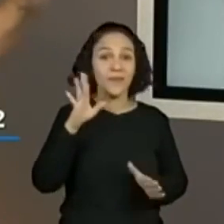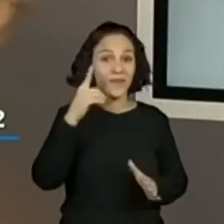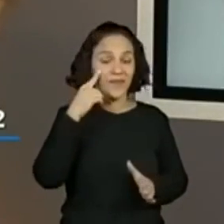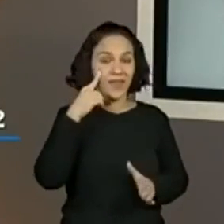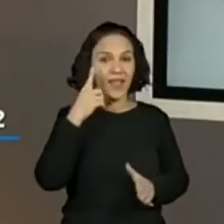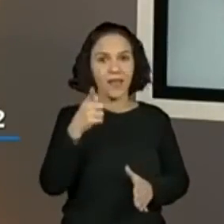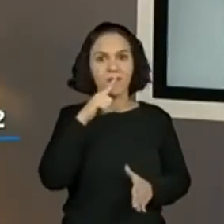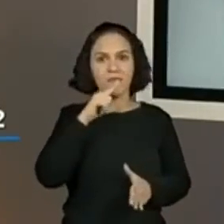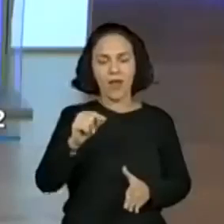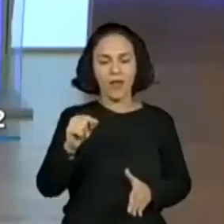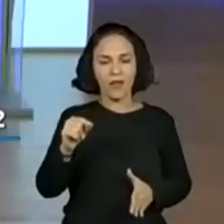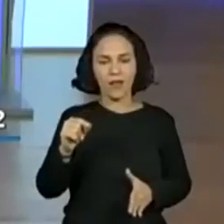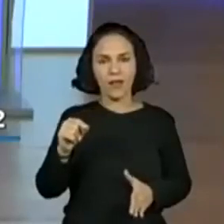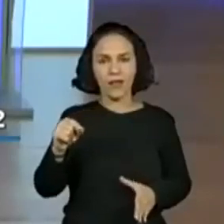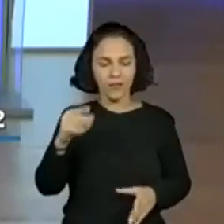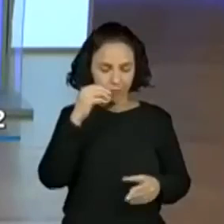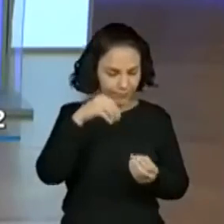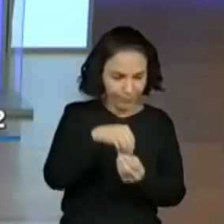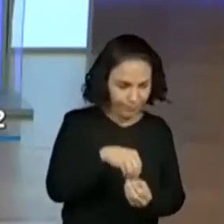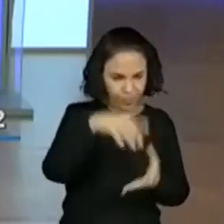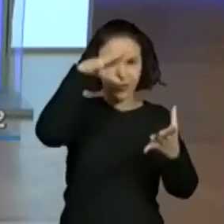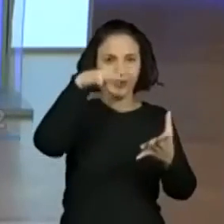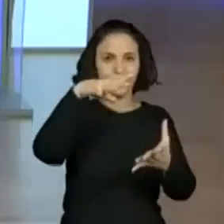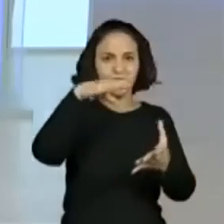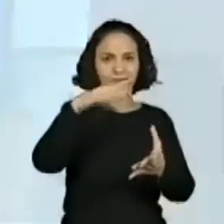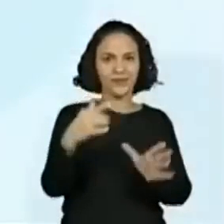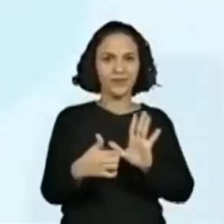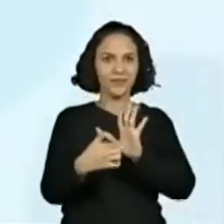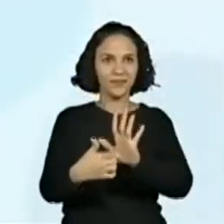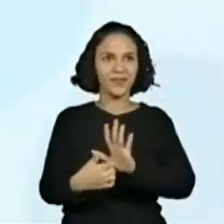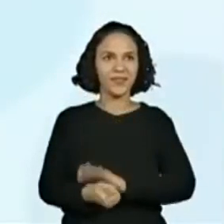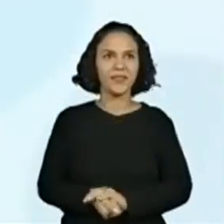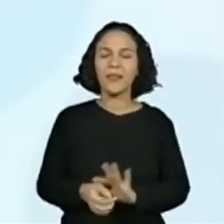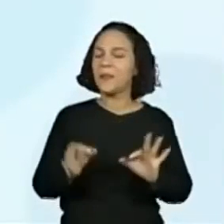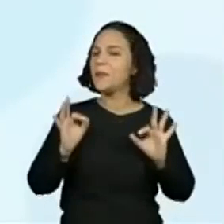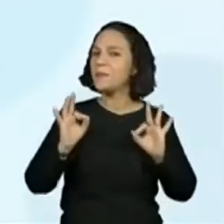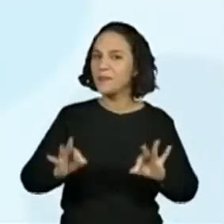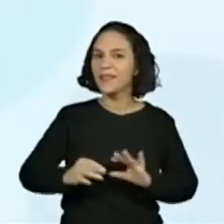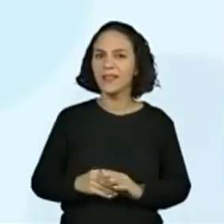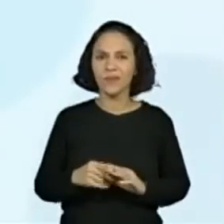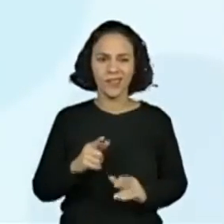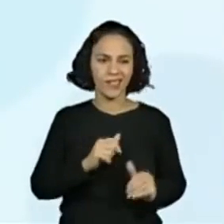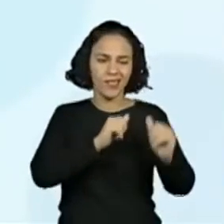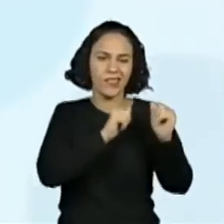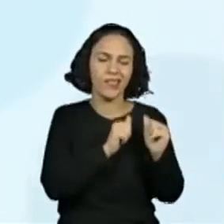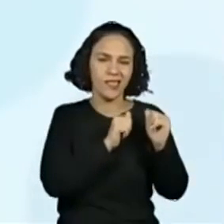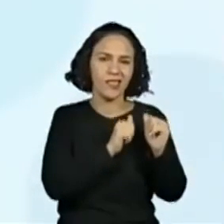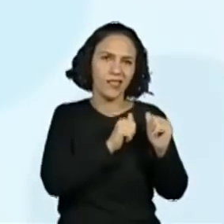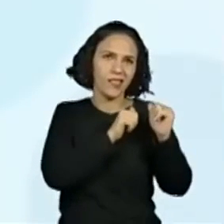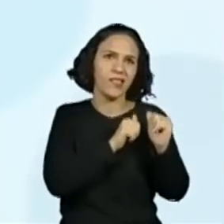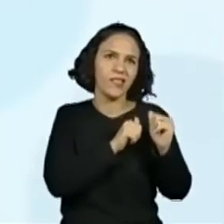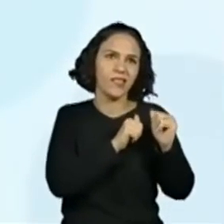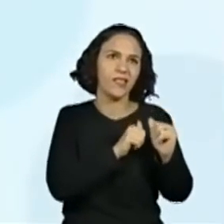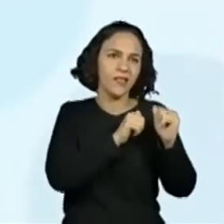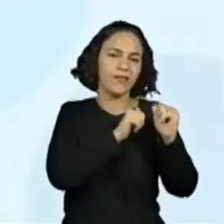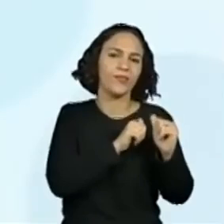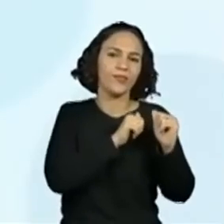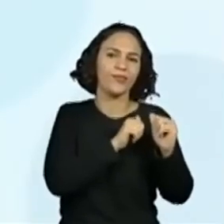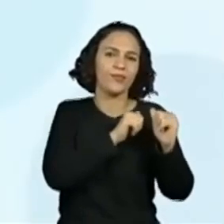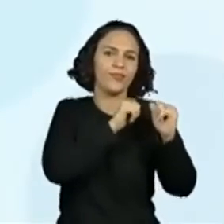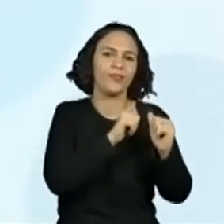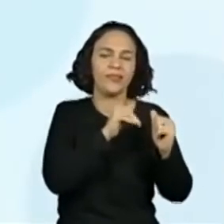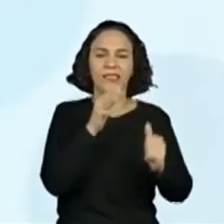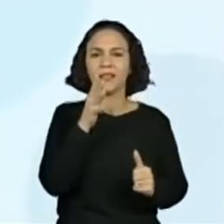aparece o mago? E agora ele aparece. Ah, então vamos realmente, colocar Rafaela, aqui. O saco pesado, demorou um pouco para fugir. Isso!